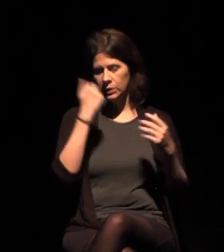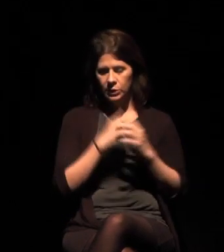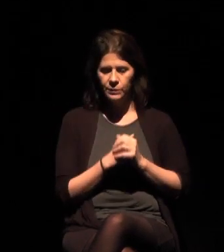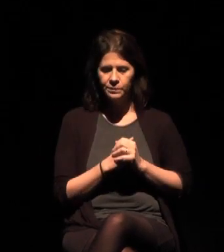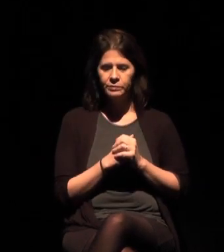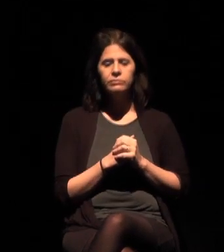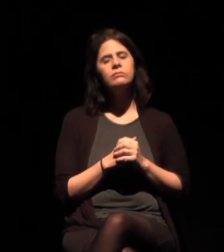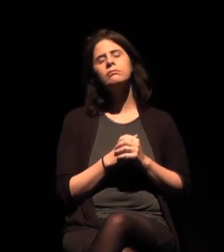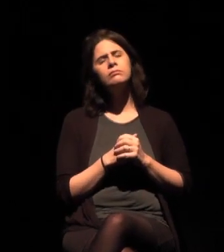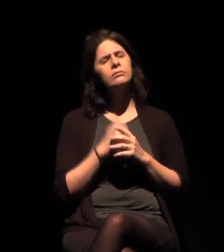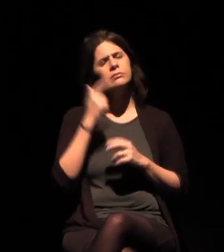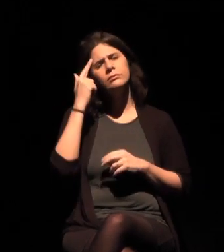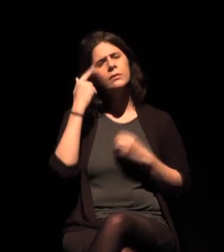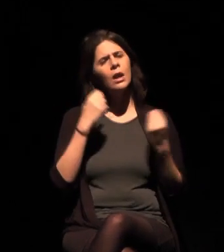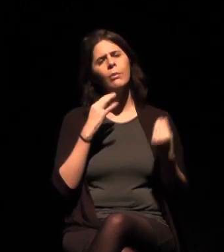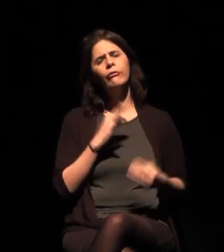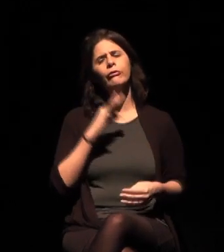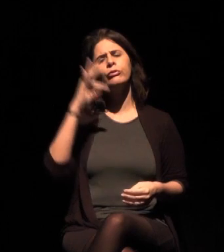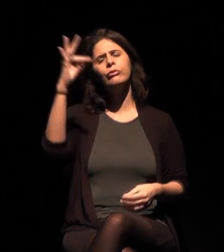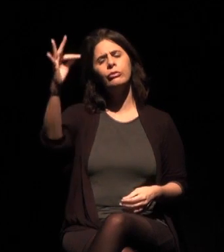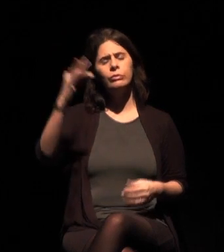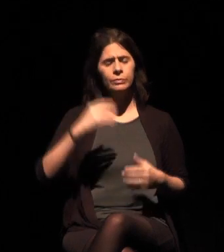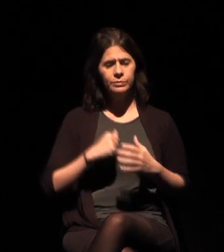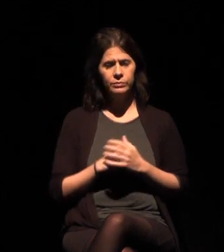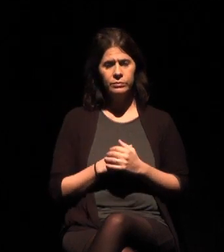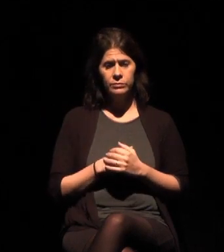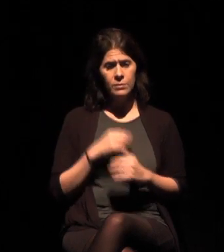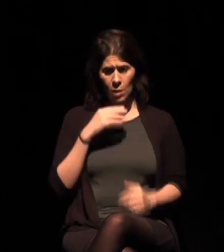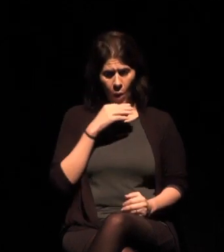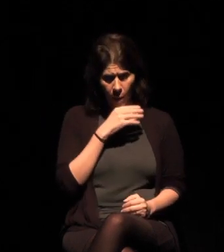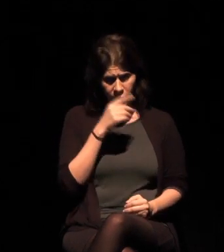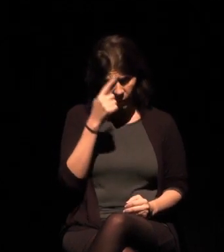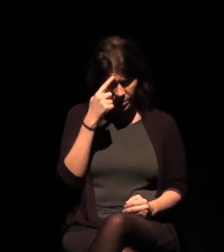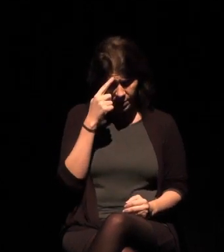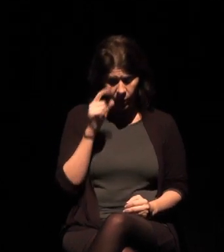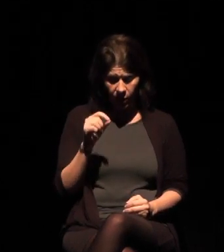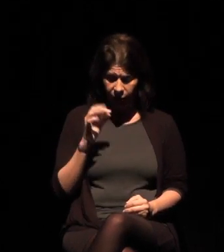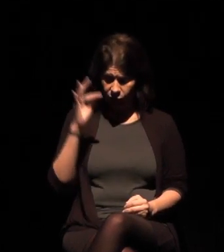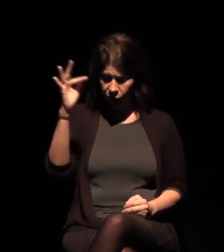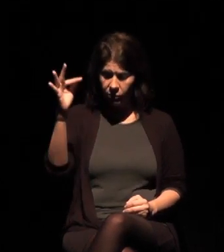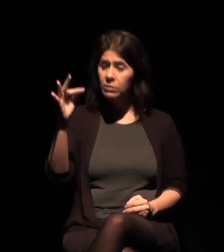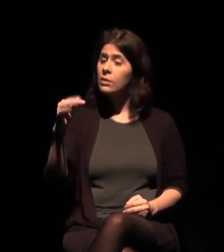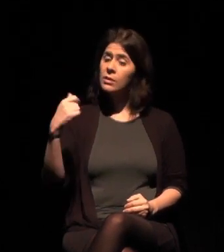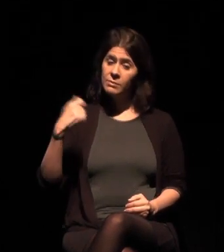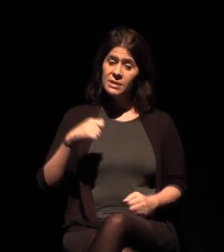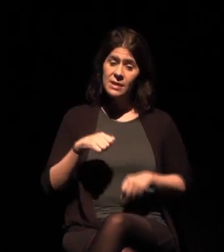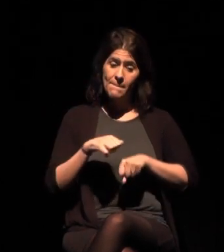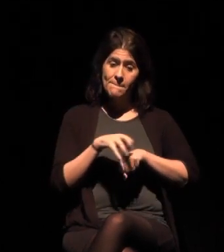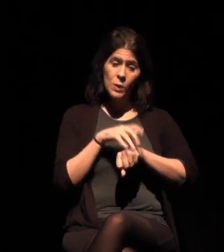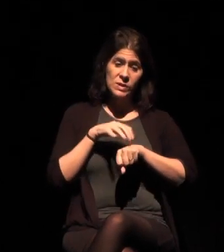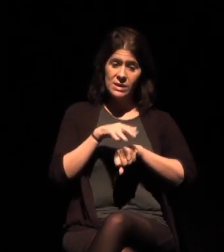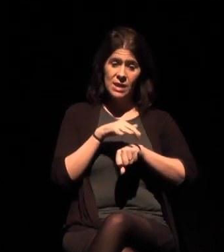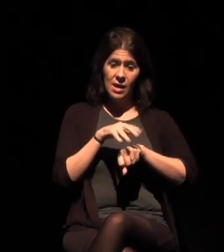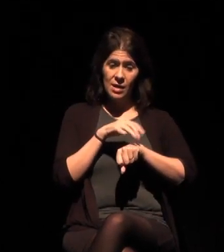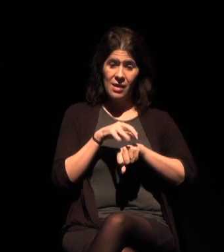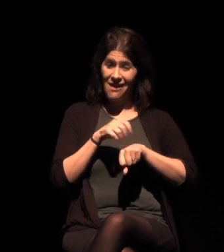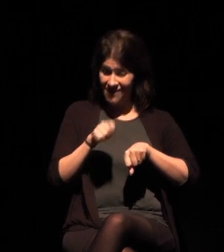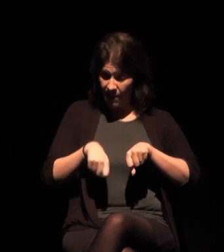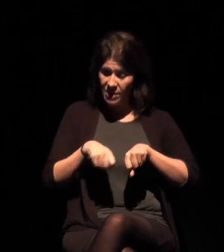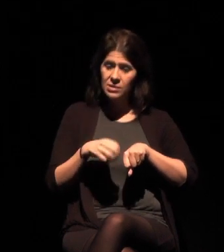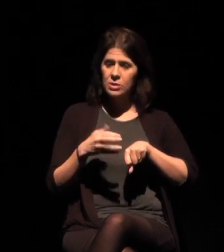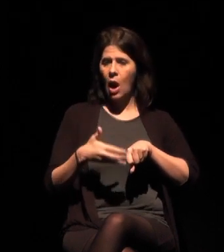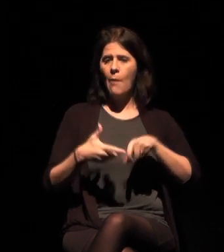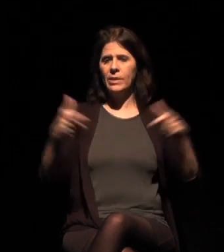futuro eu acho que o óbvio sobre o futuro é que a gente precisa mais capacidade de processar dados e isso a capacidade de